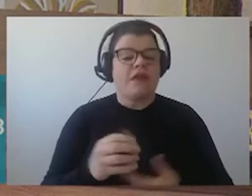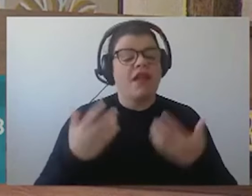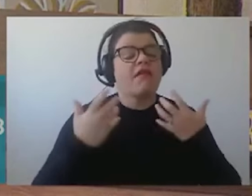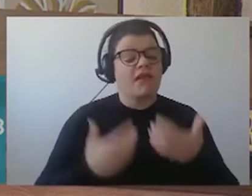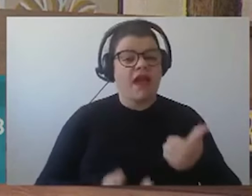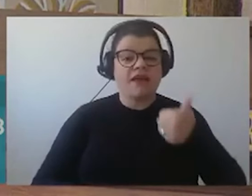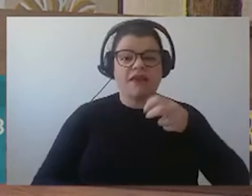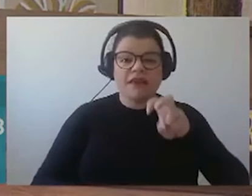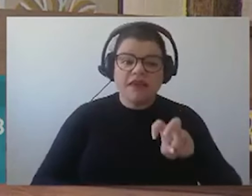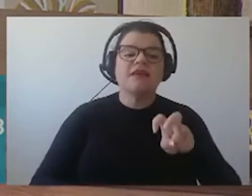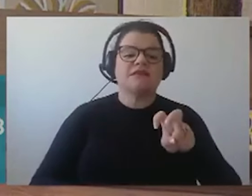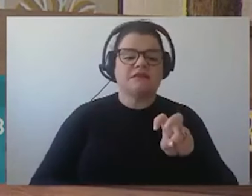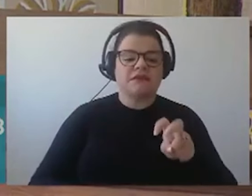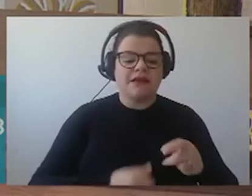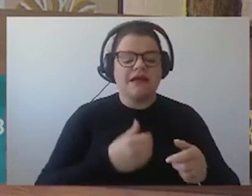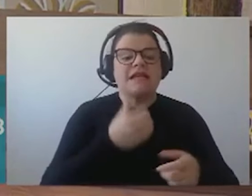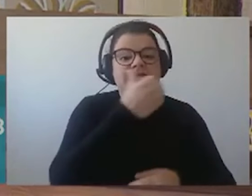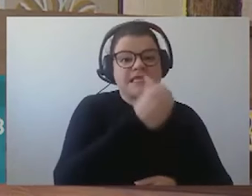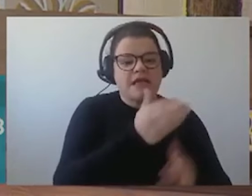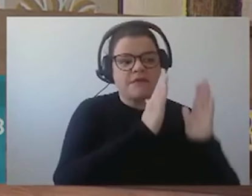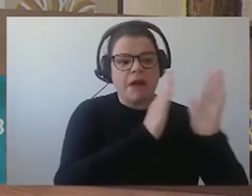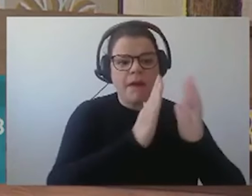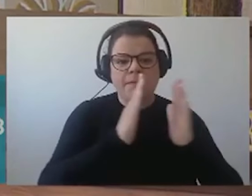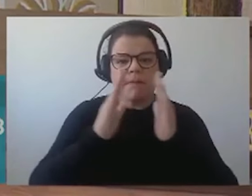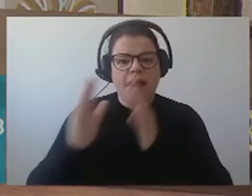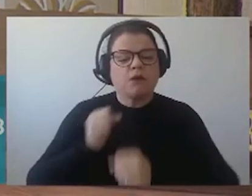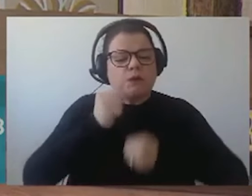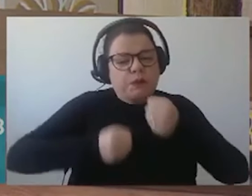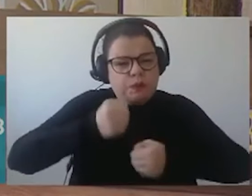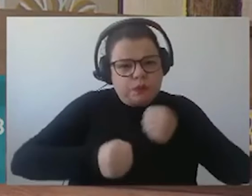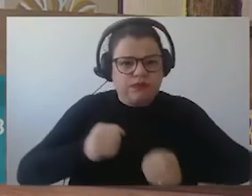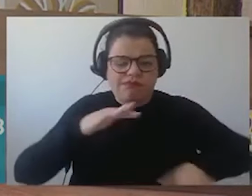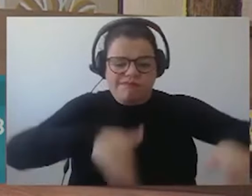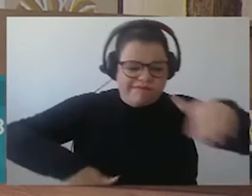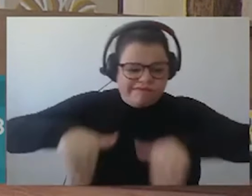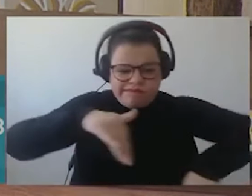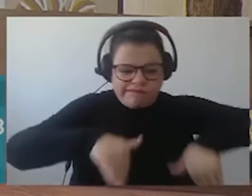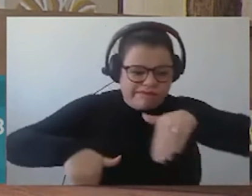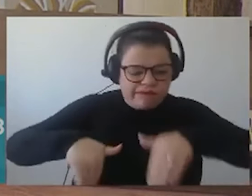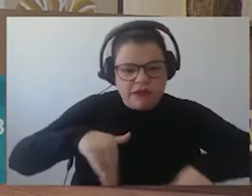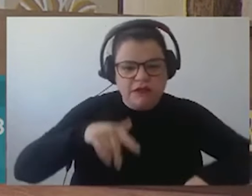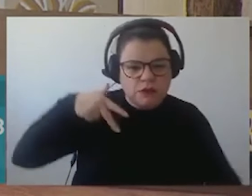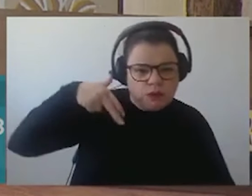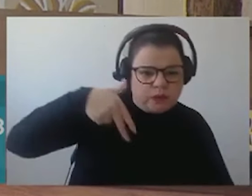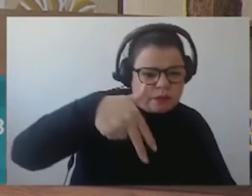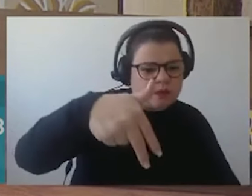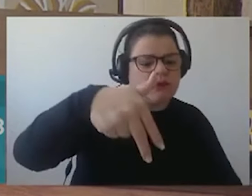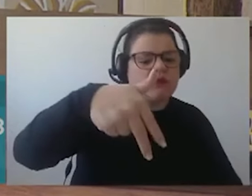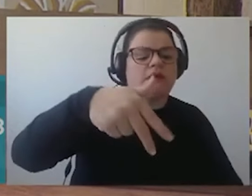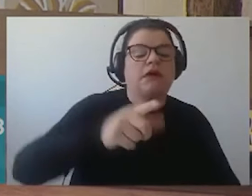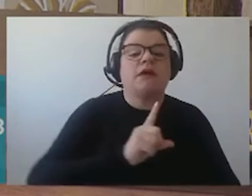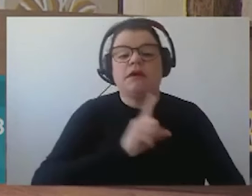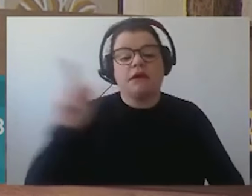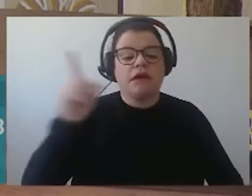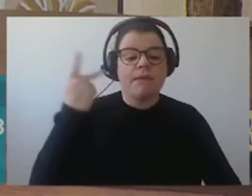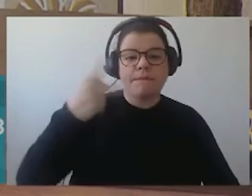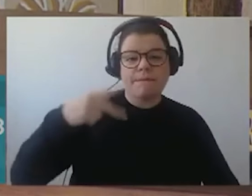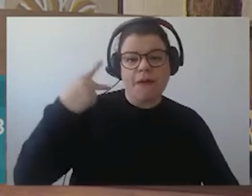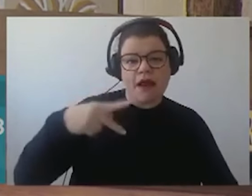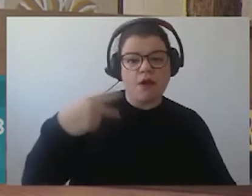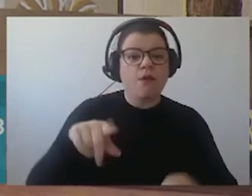em 6 etapas no World Triathlon Cup, obter a classificação para os Jogos Sul-Americanos em Assunção, no Paraguai. Também